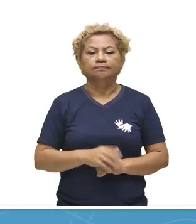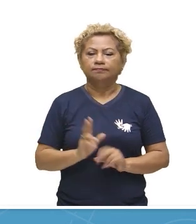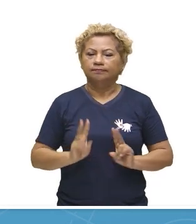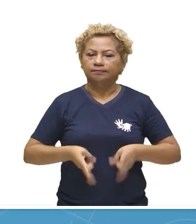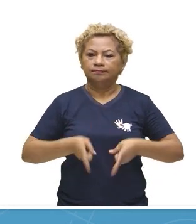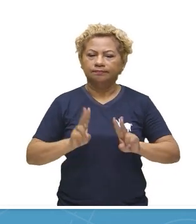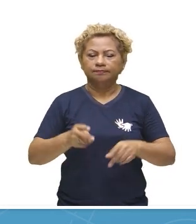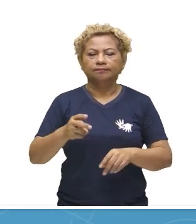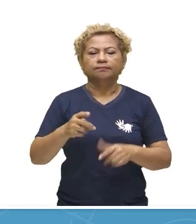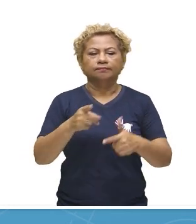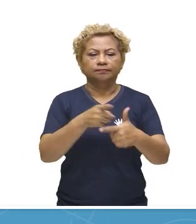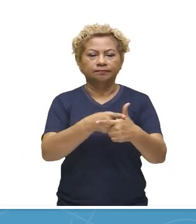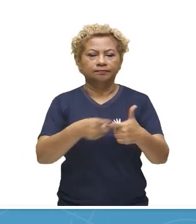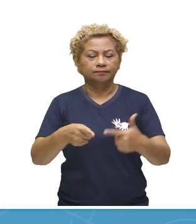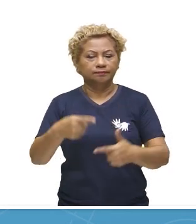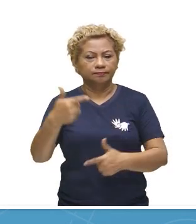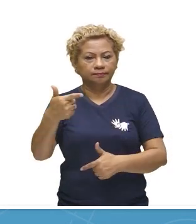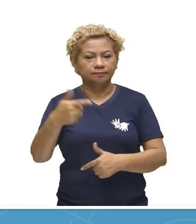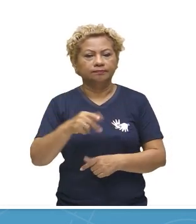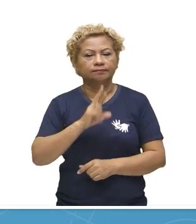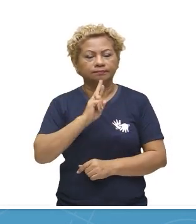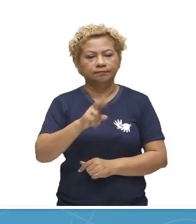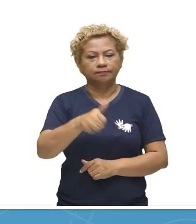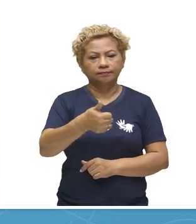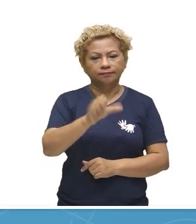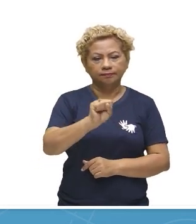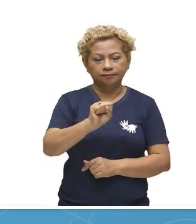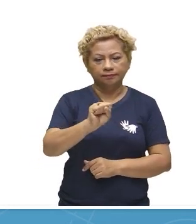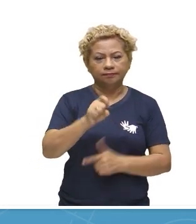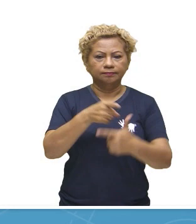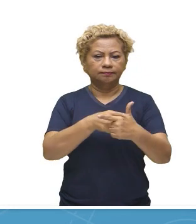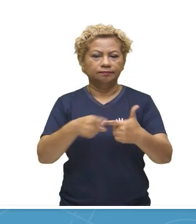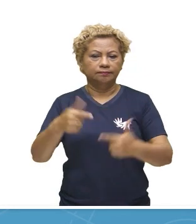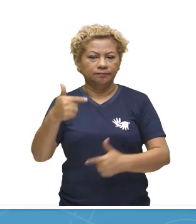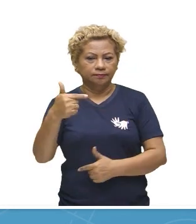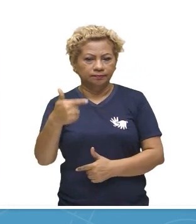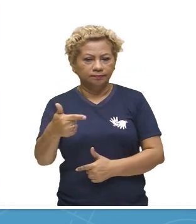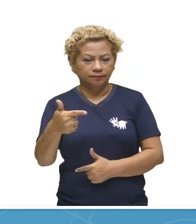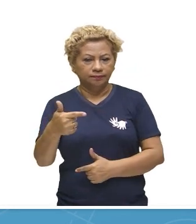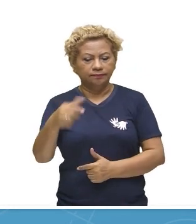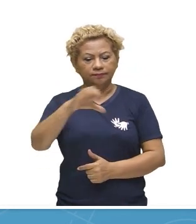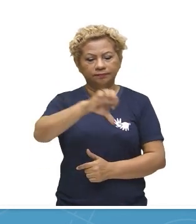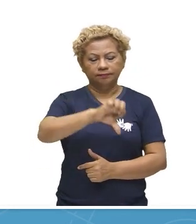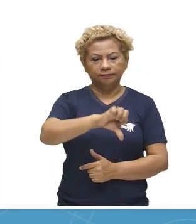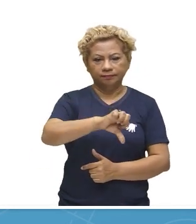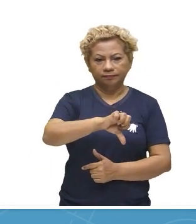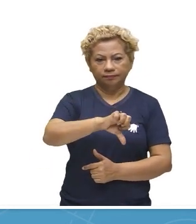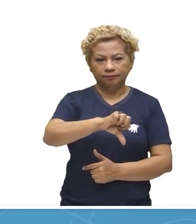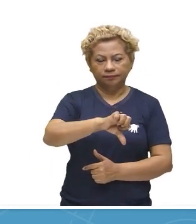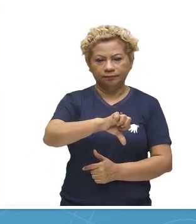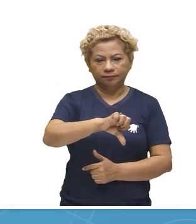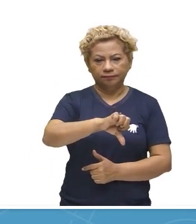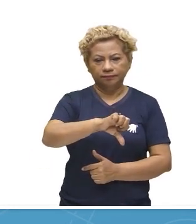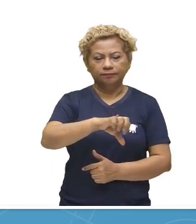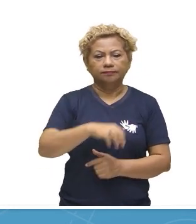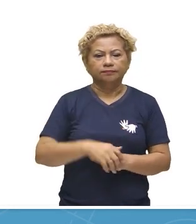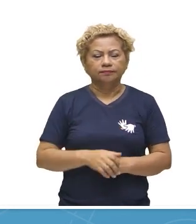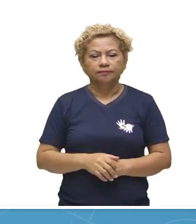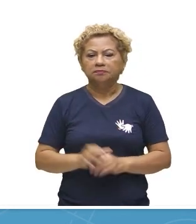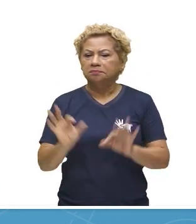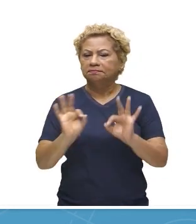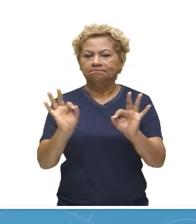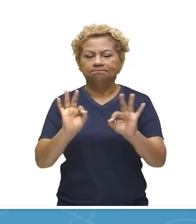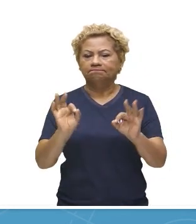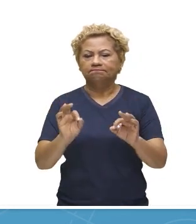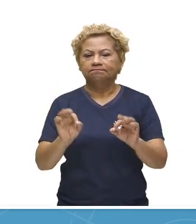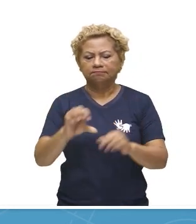2, 18. 18 por 2, 9. 9 já não é mais par, então